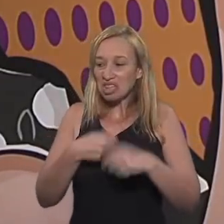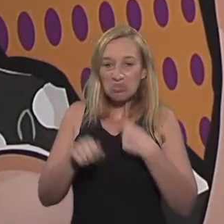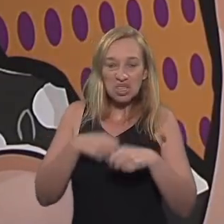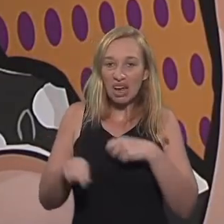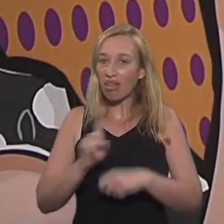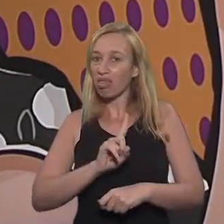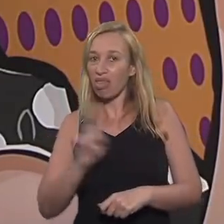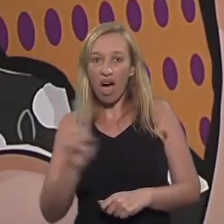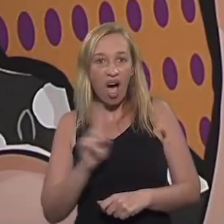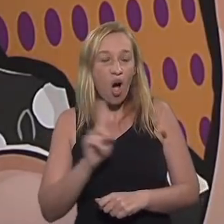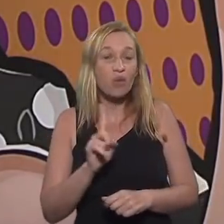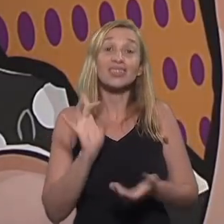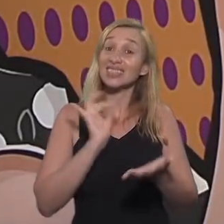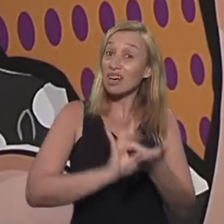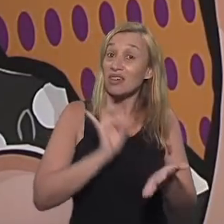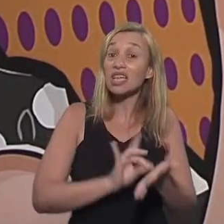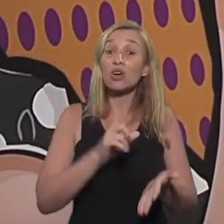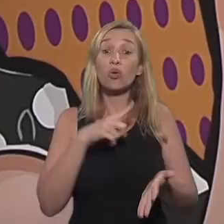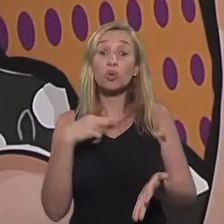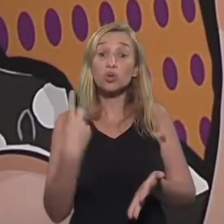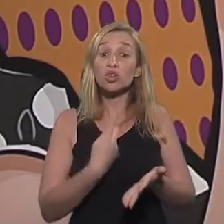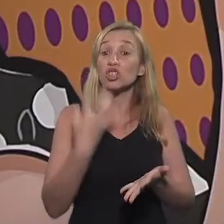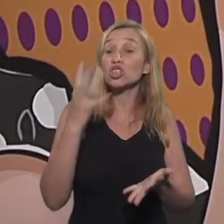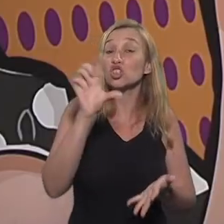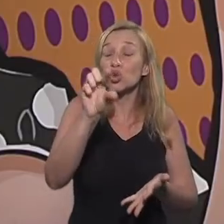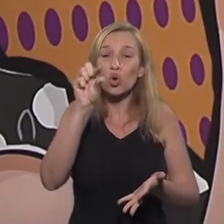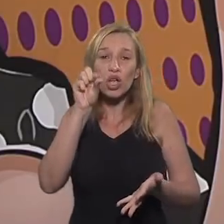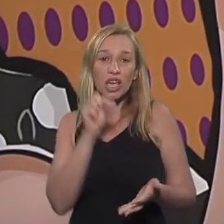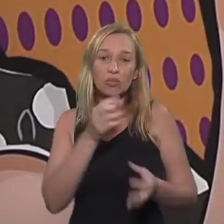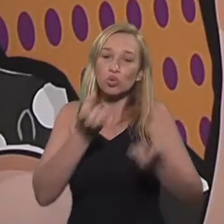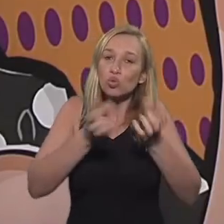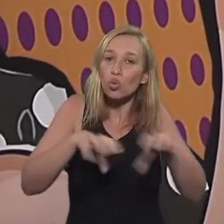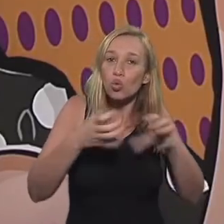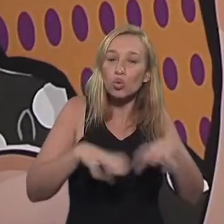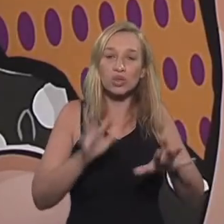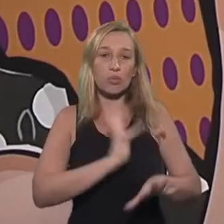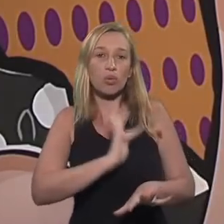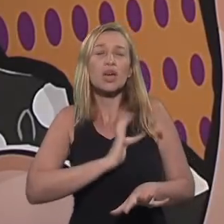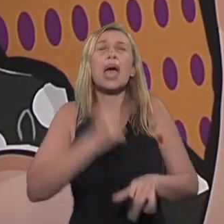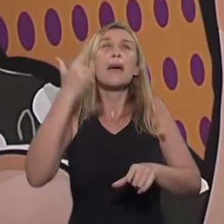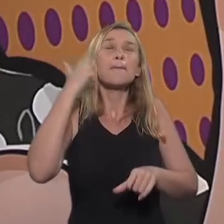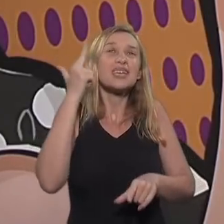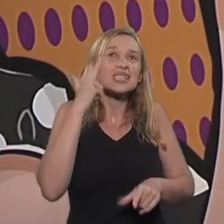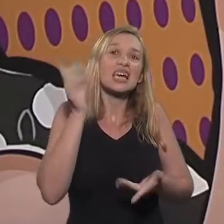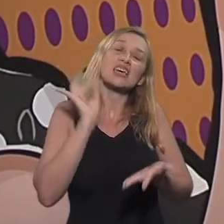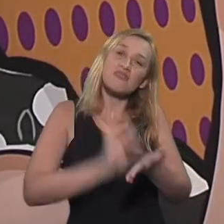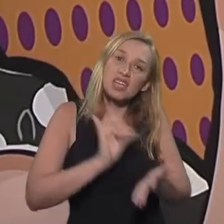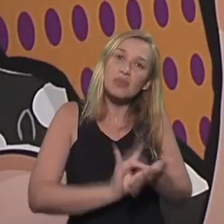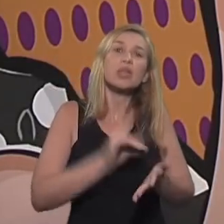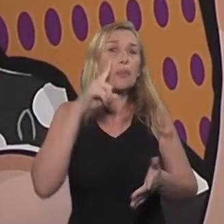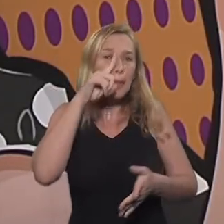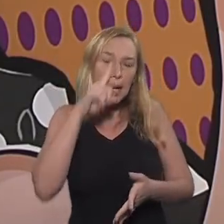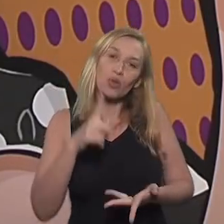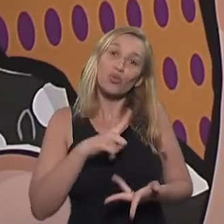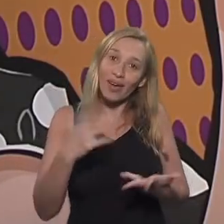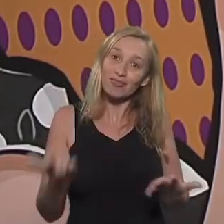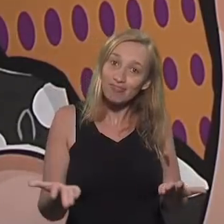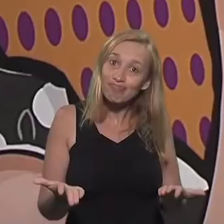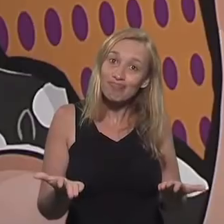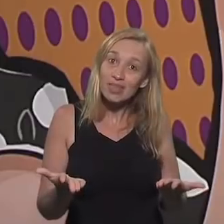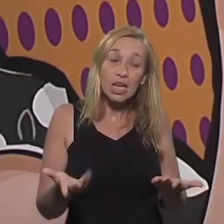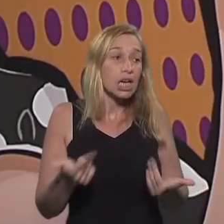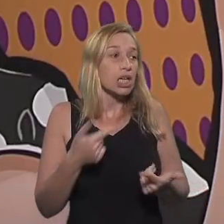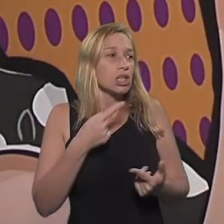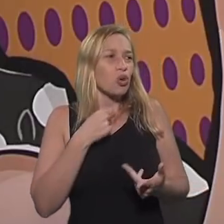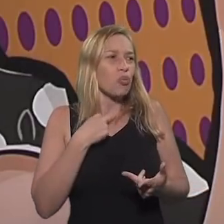somente administrativo, não. Porque, na verdade, quando a gente decide fazer o concurso da polícia, a gente tem que pensar que realmente existe o